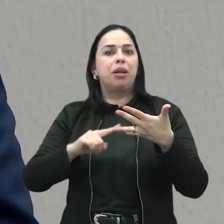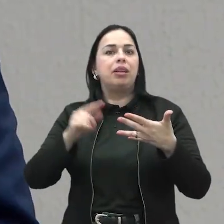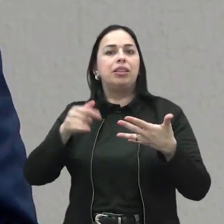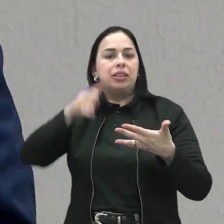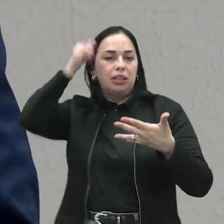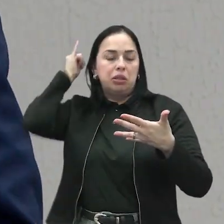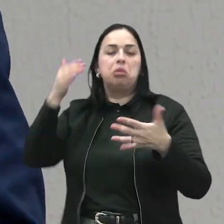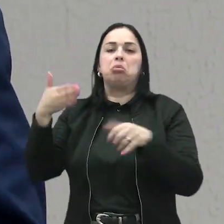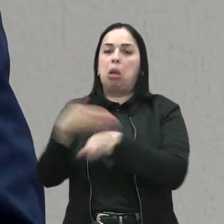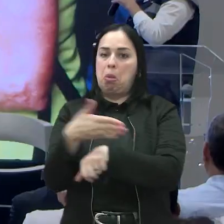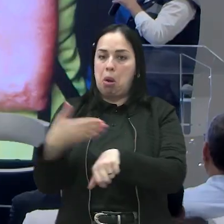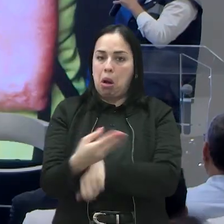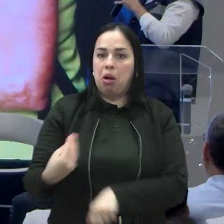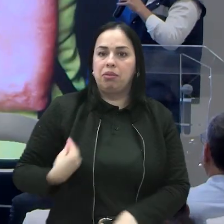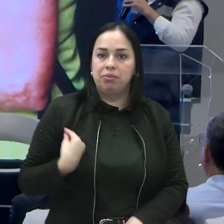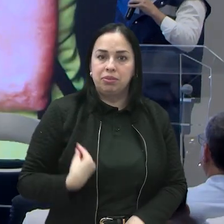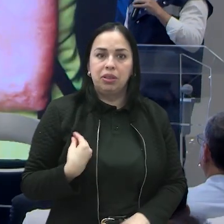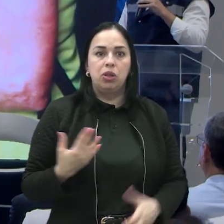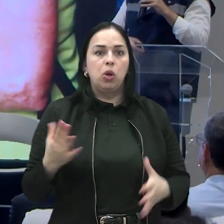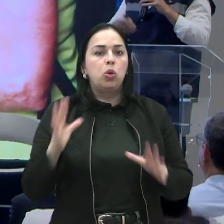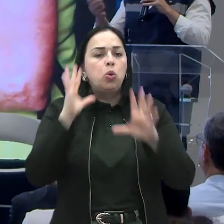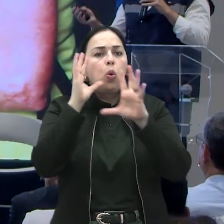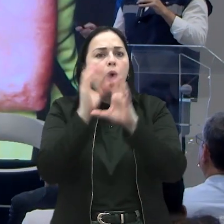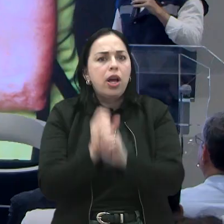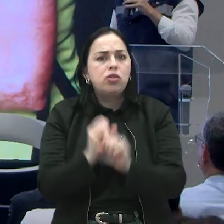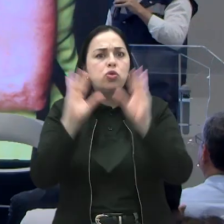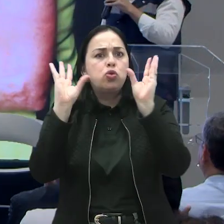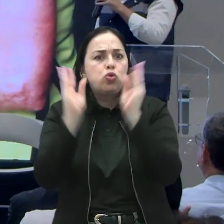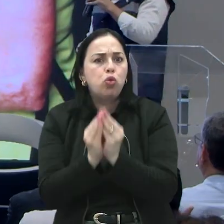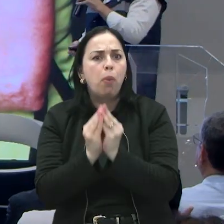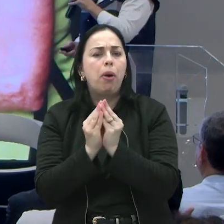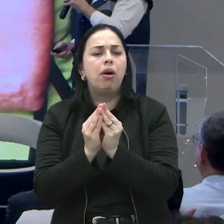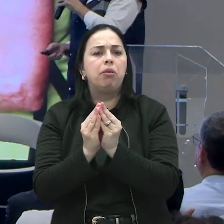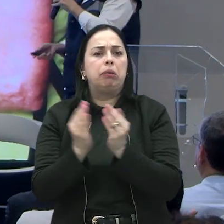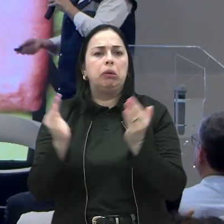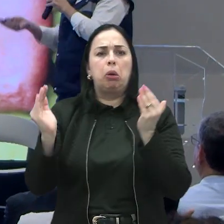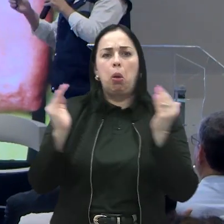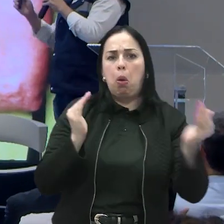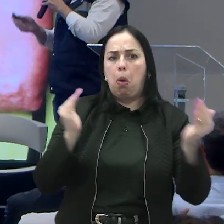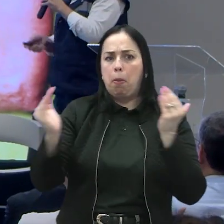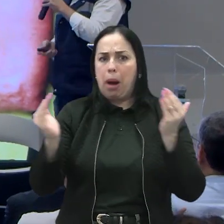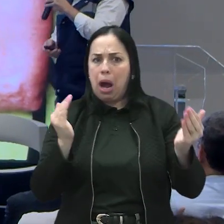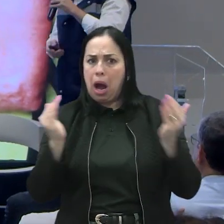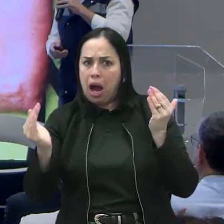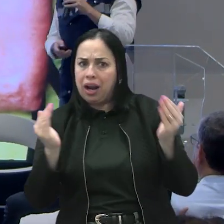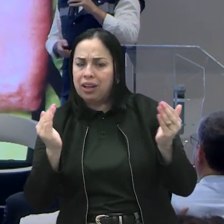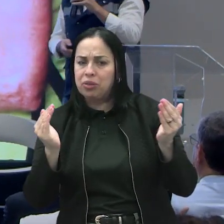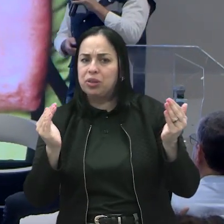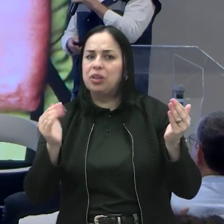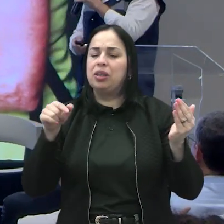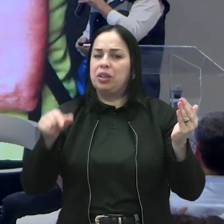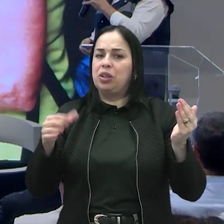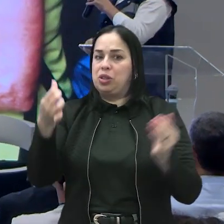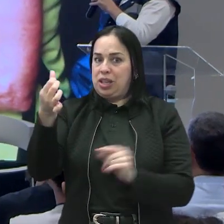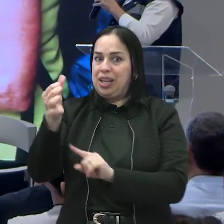também estiveram presentes. No balanço apresentado, a diferença no número de casos e mortes entre o